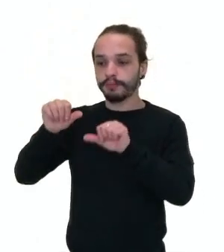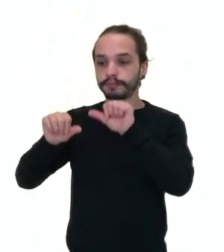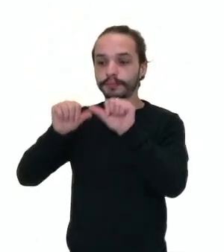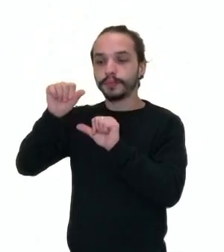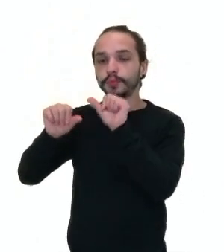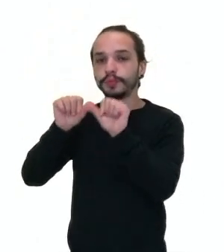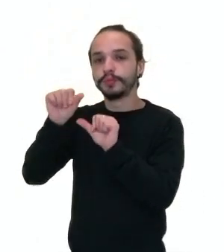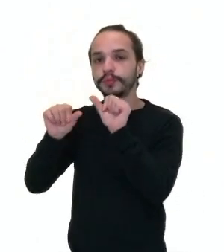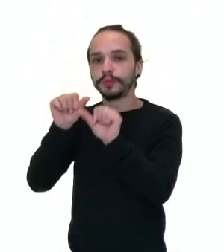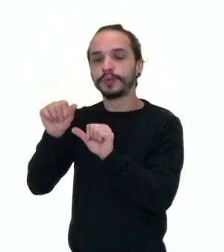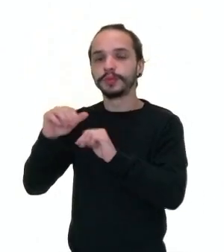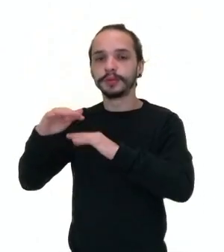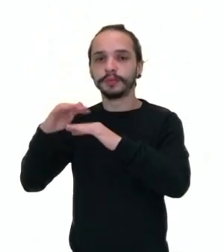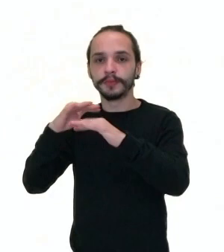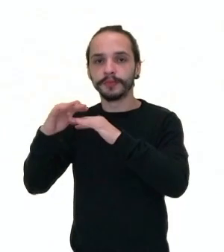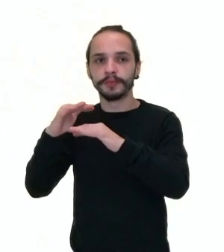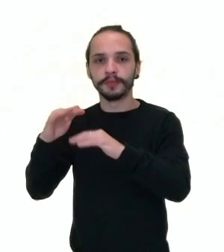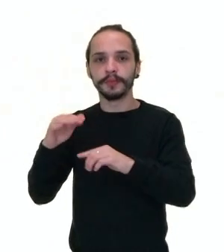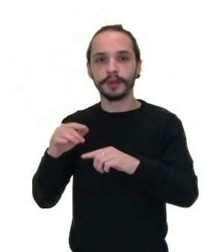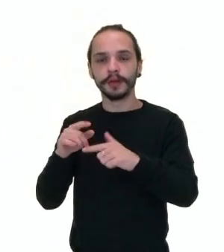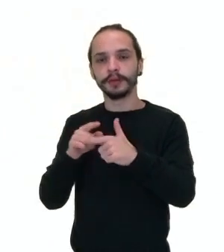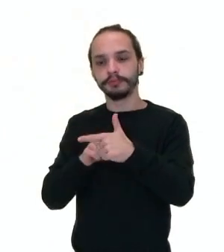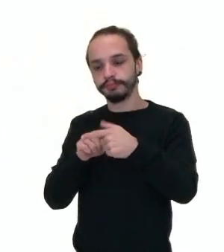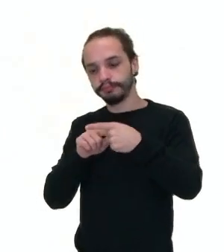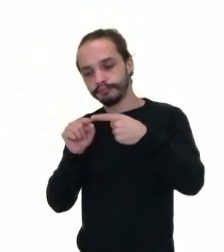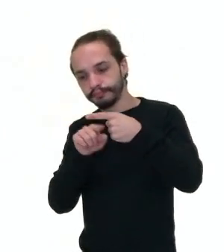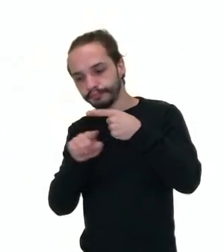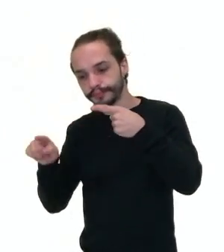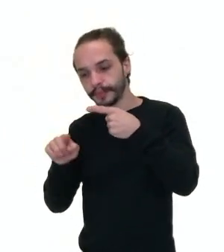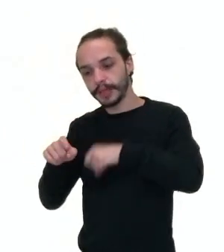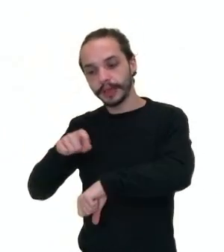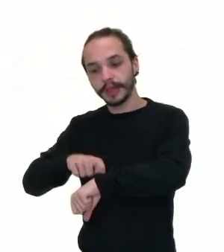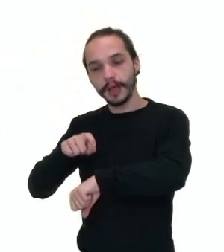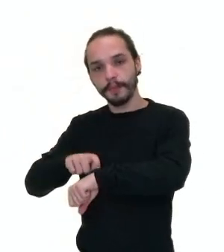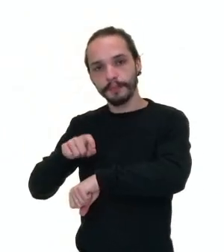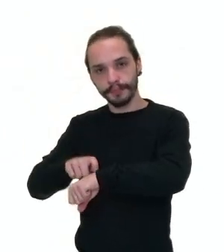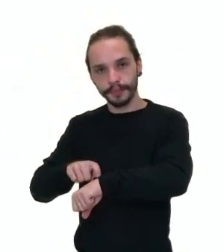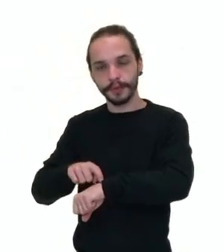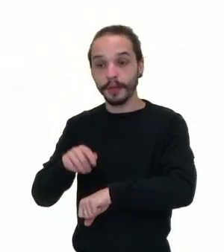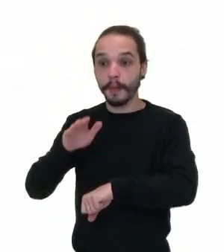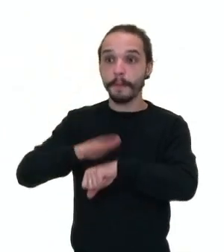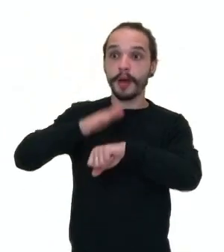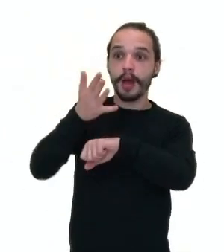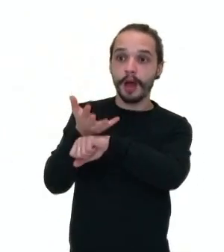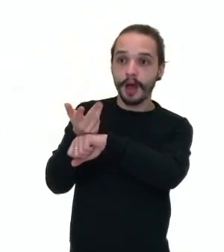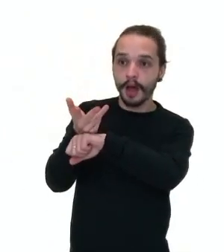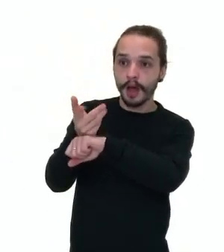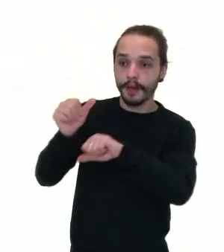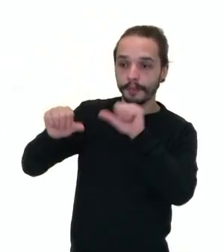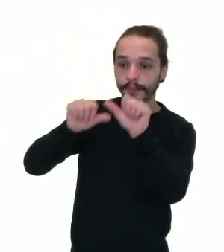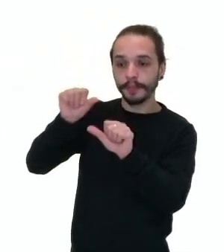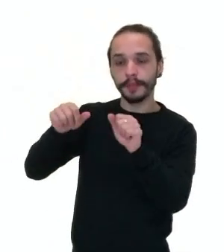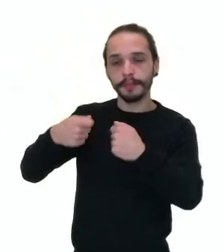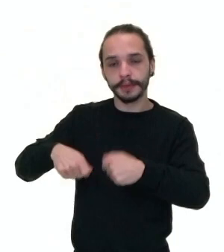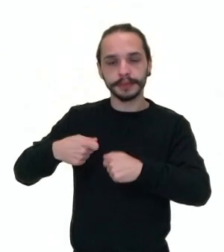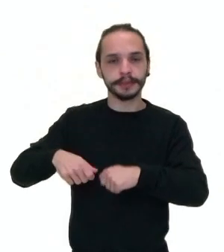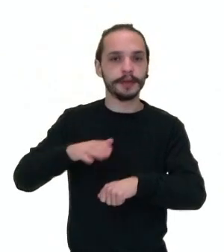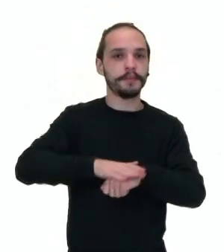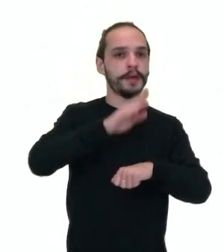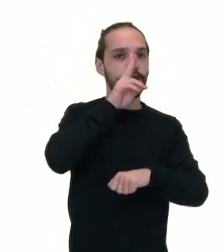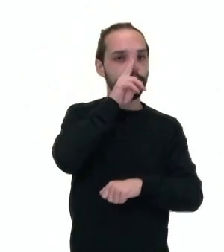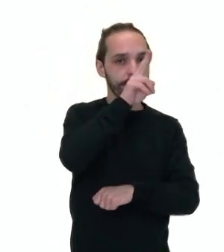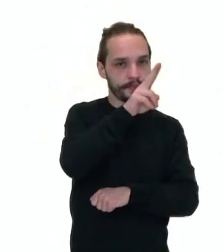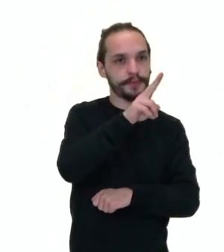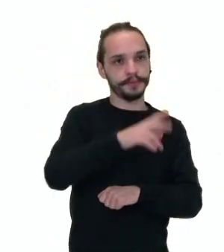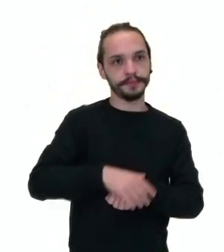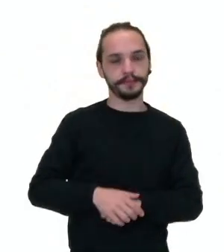sobre o tempo. Ou seja, quanto mais rápido eu faço essa variação, mais força eu preciso ter.